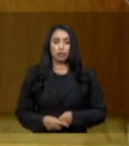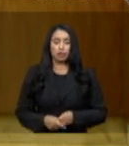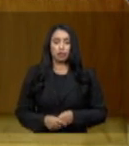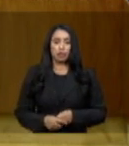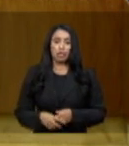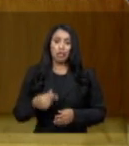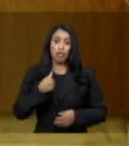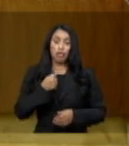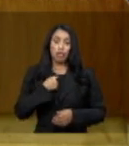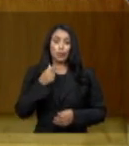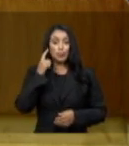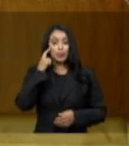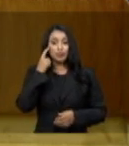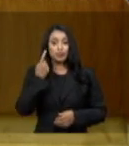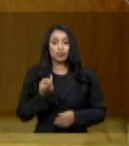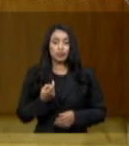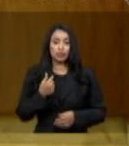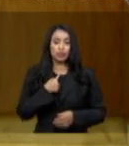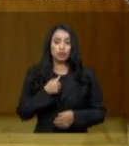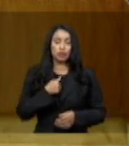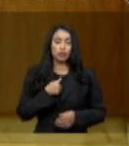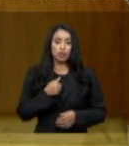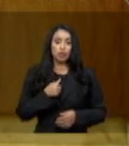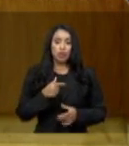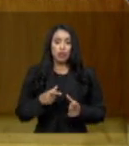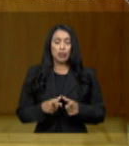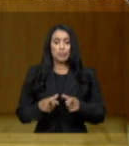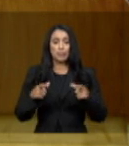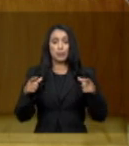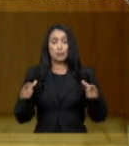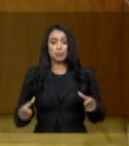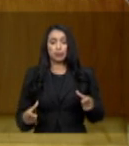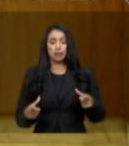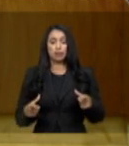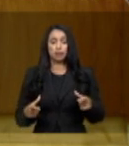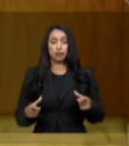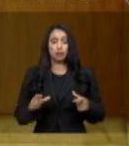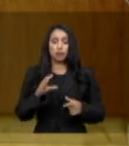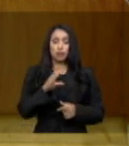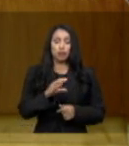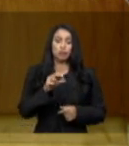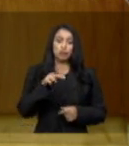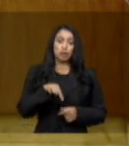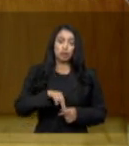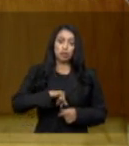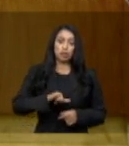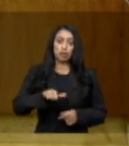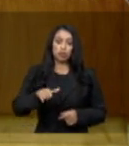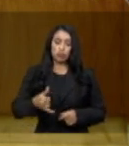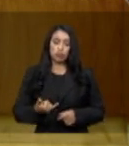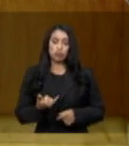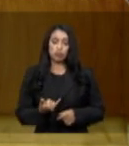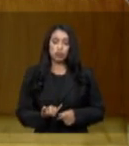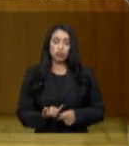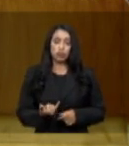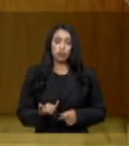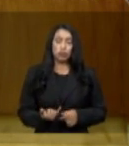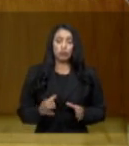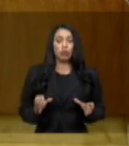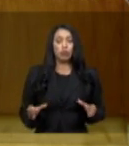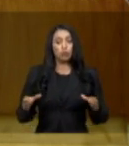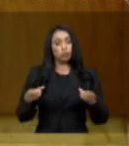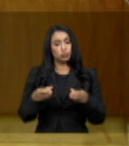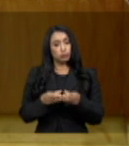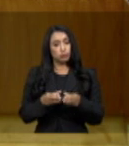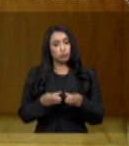aqui quase uma disjuntiva porque a maior parte das recomendações do conselho nacional de justiça cabelinho no